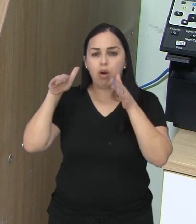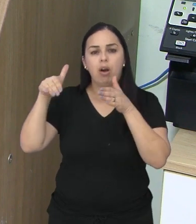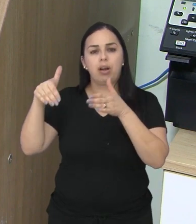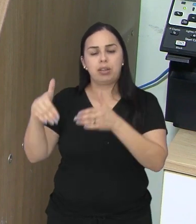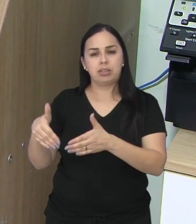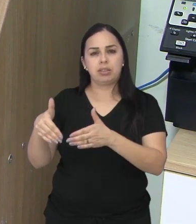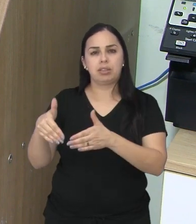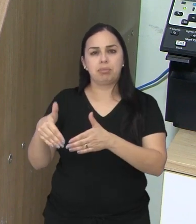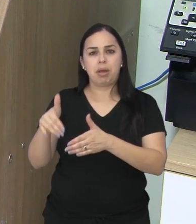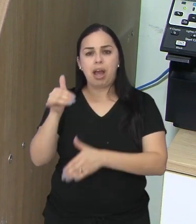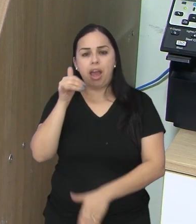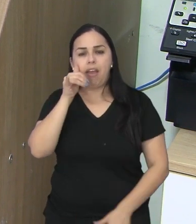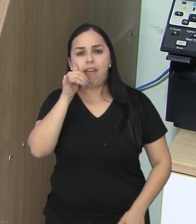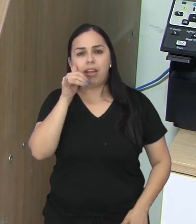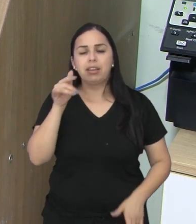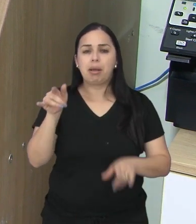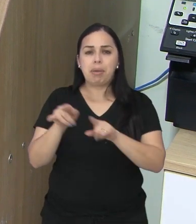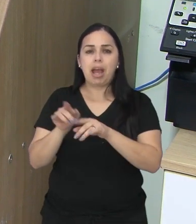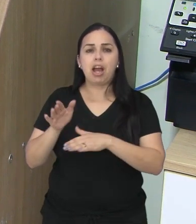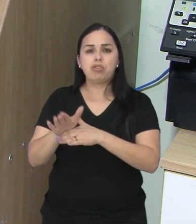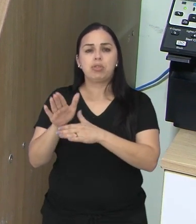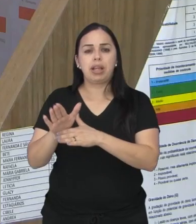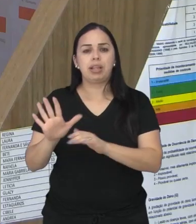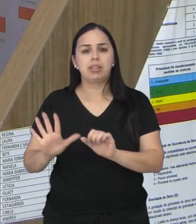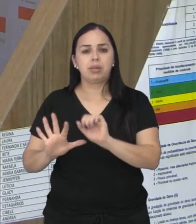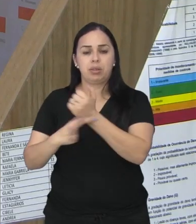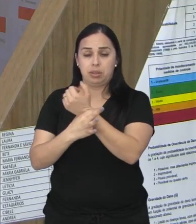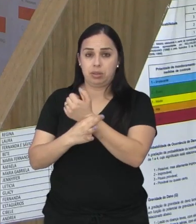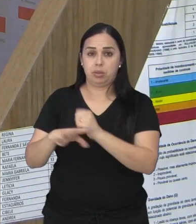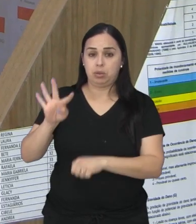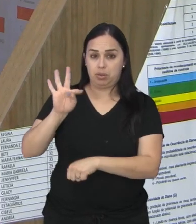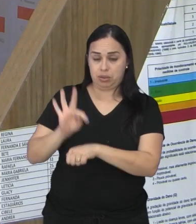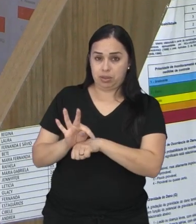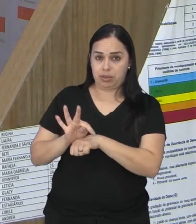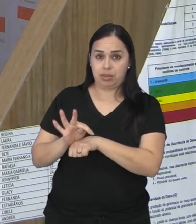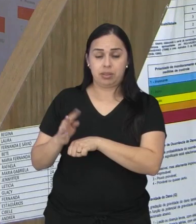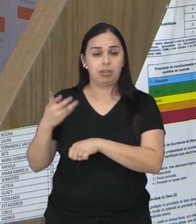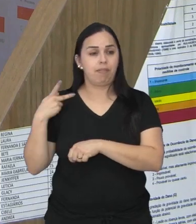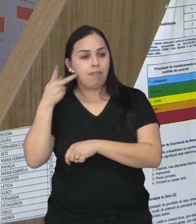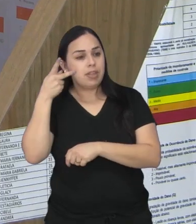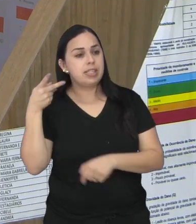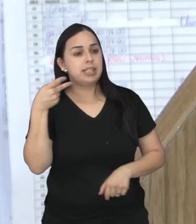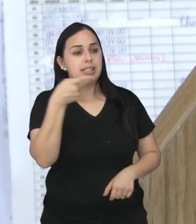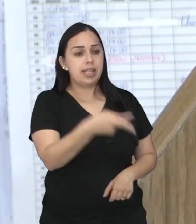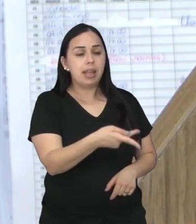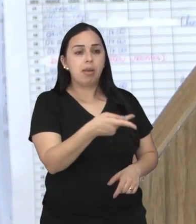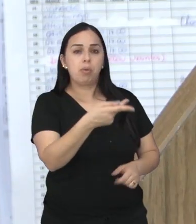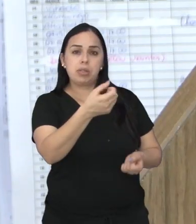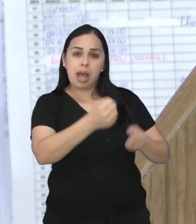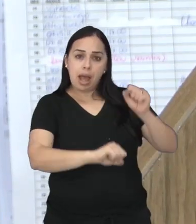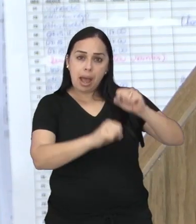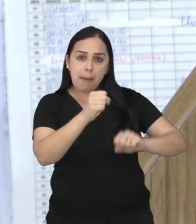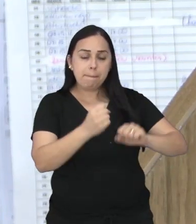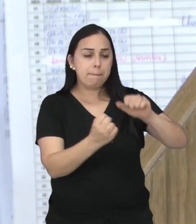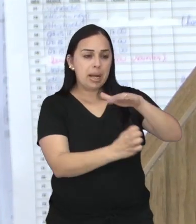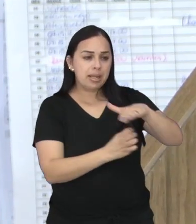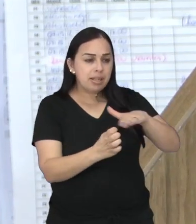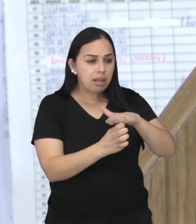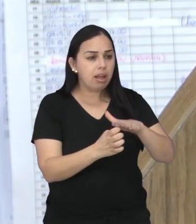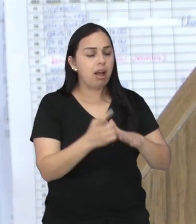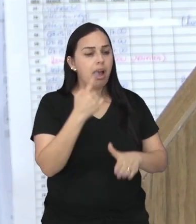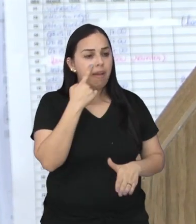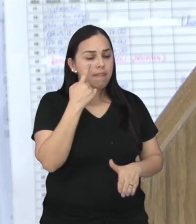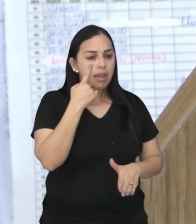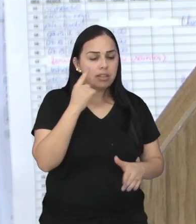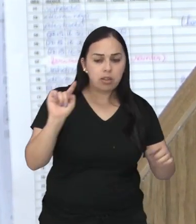para a parte preventiva da segurança no trabalho. Os técnicos vão até as empresas e analisam os riscos que